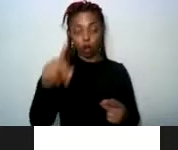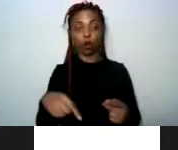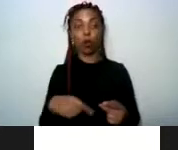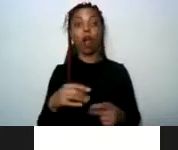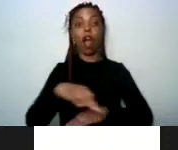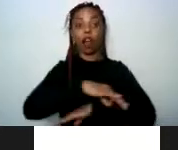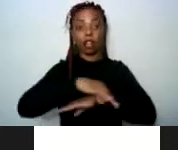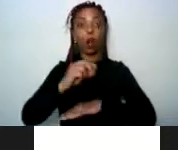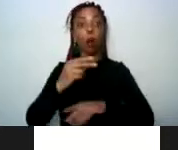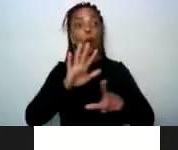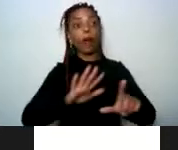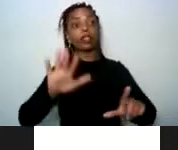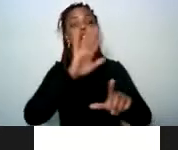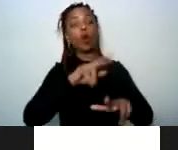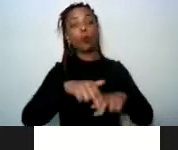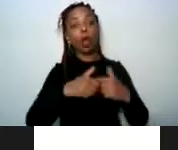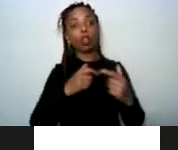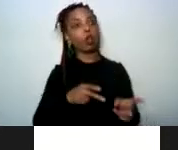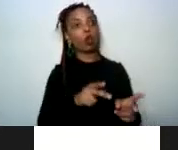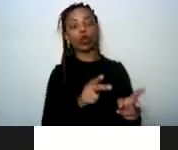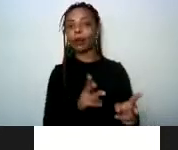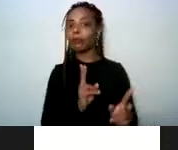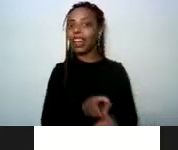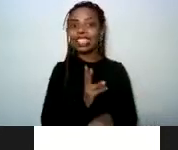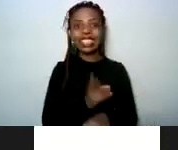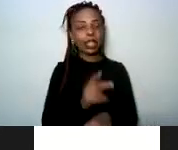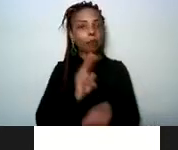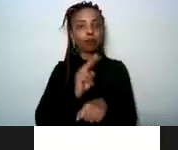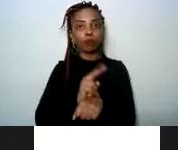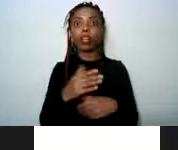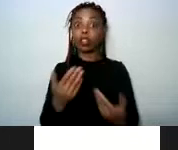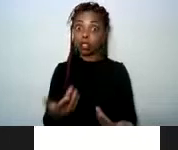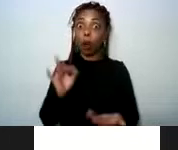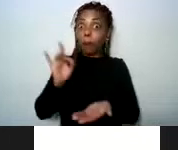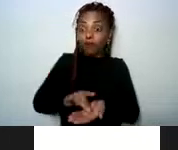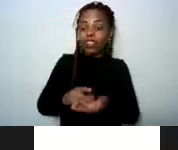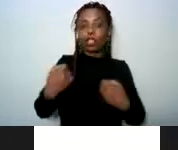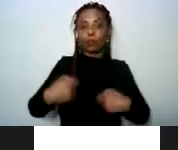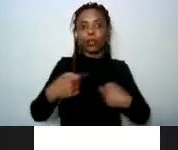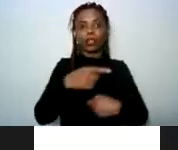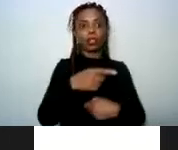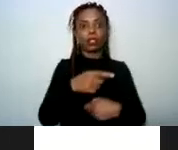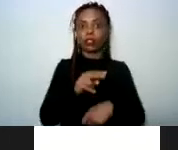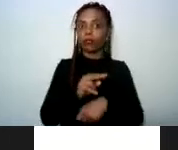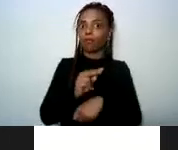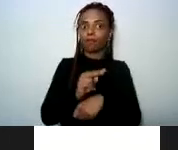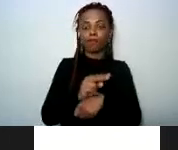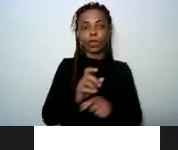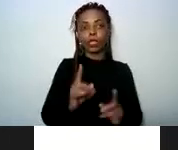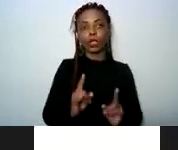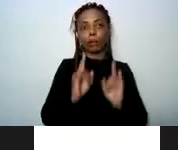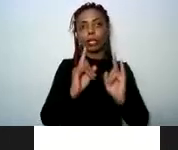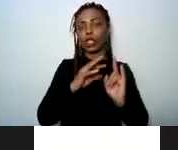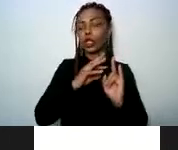sua preservação integral, ou seja, é um bem que de fato precisa ser preservado em todas as características,